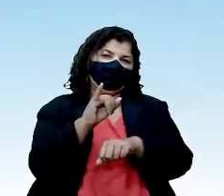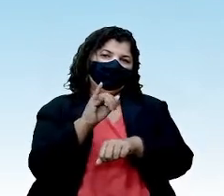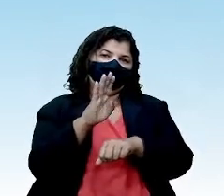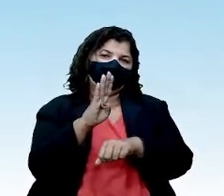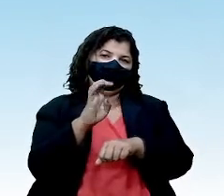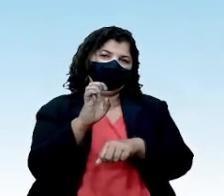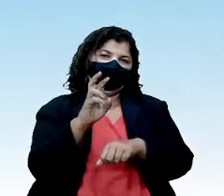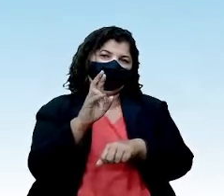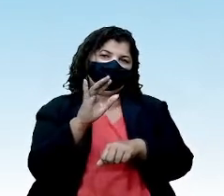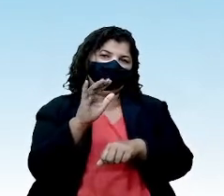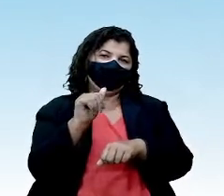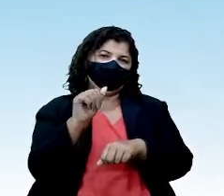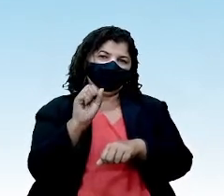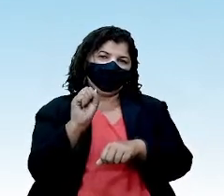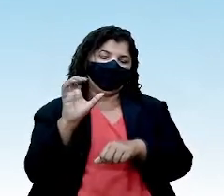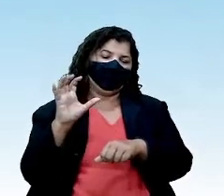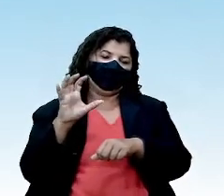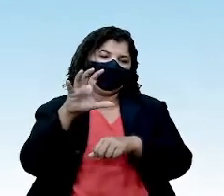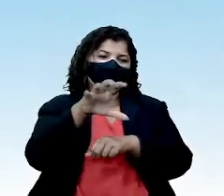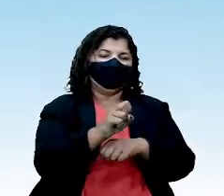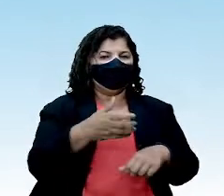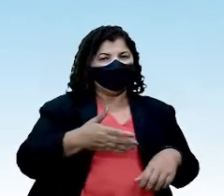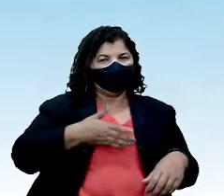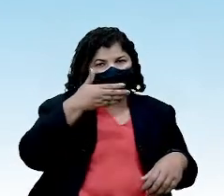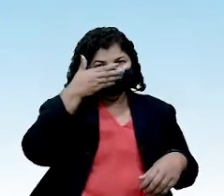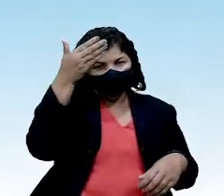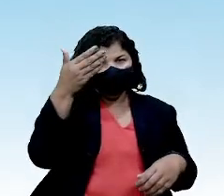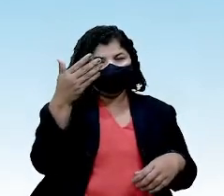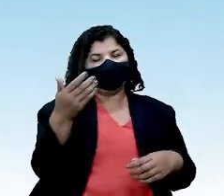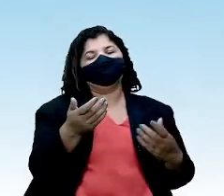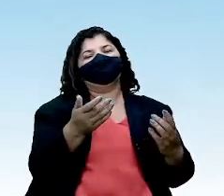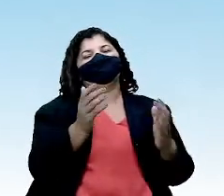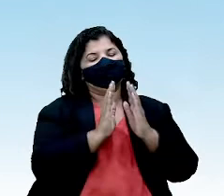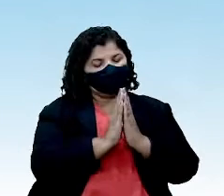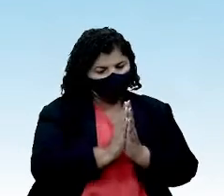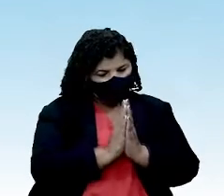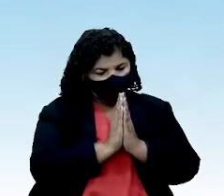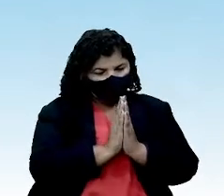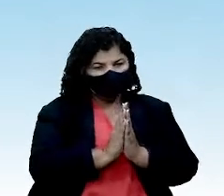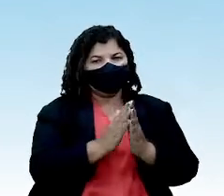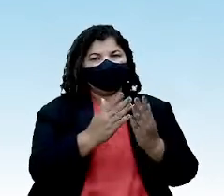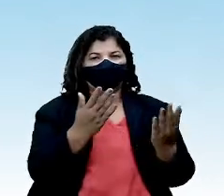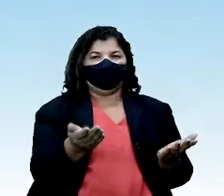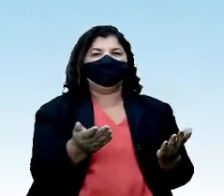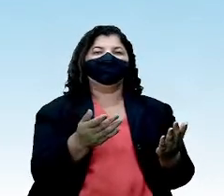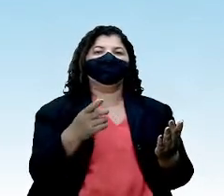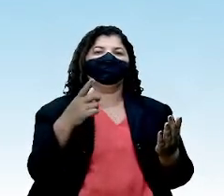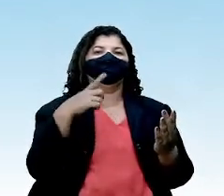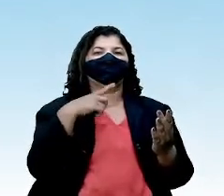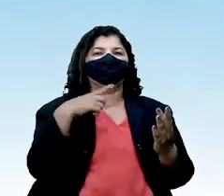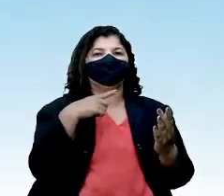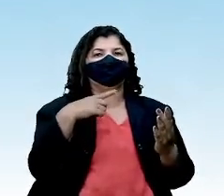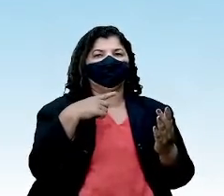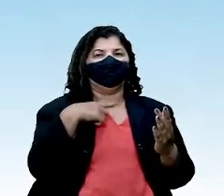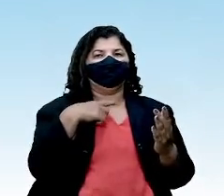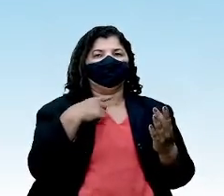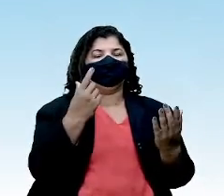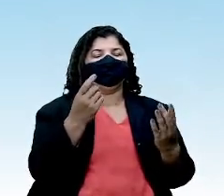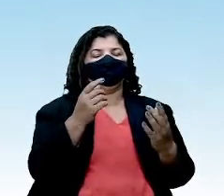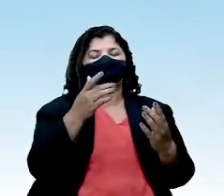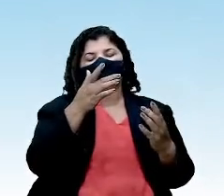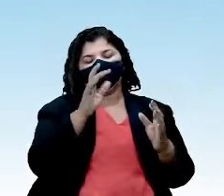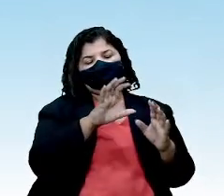dos árabes muçulmanos, a liderança cristã se retirou para o norte da Península